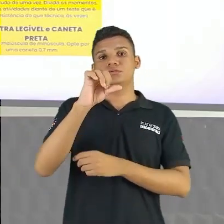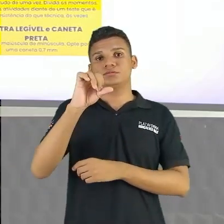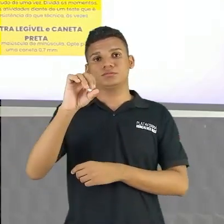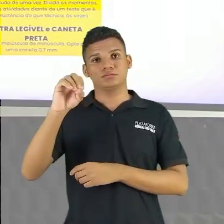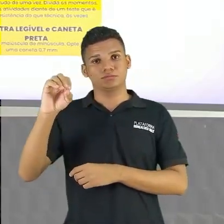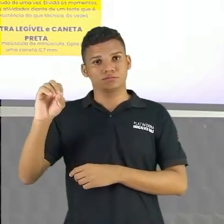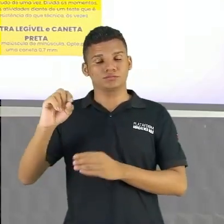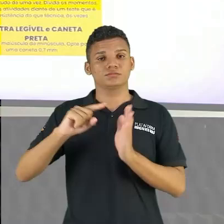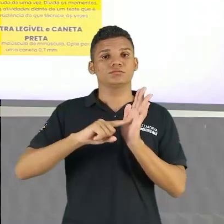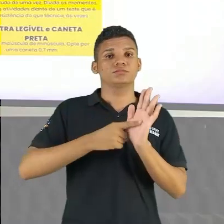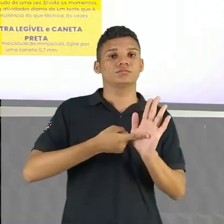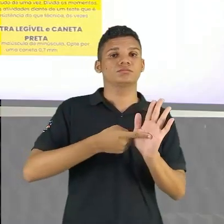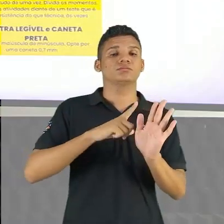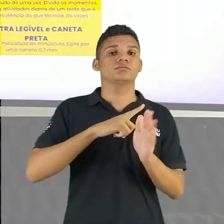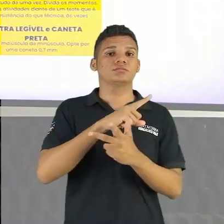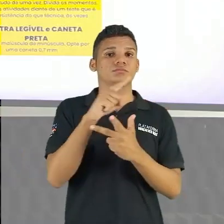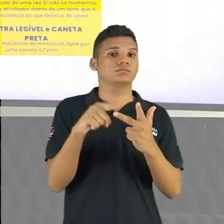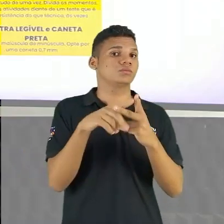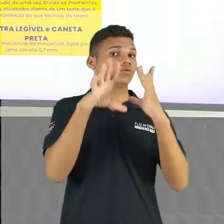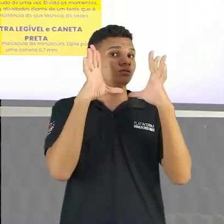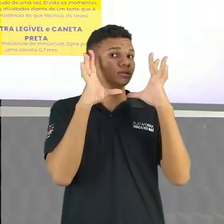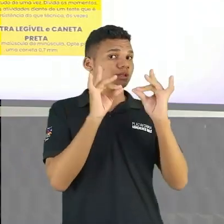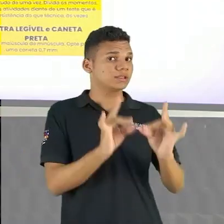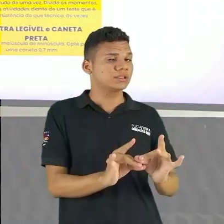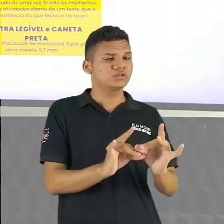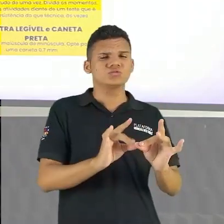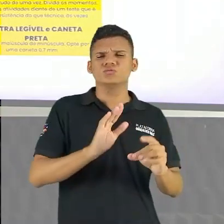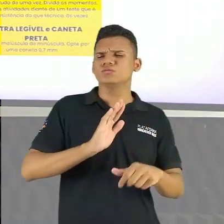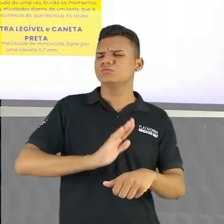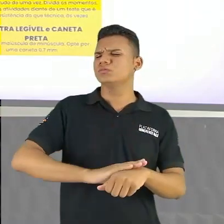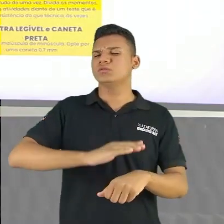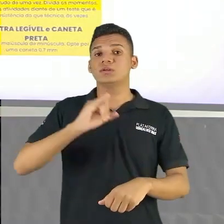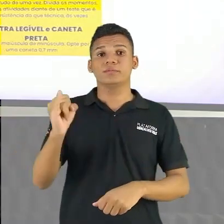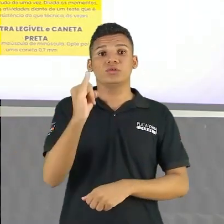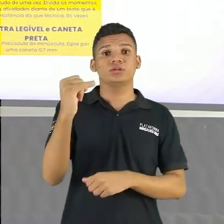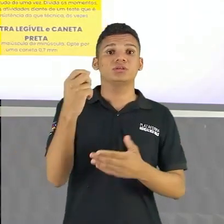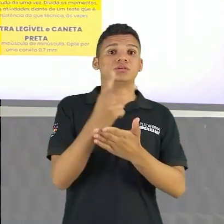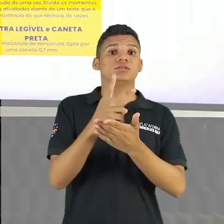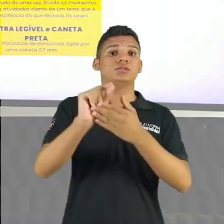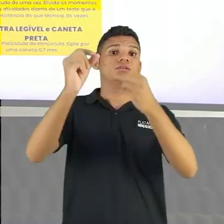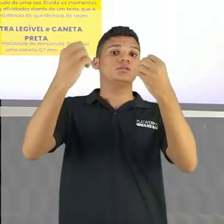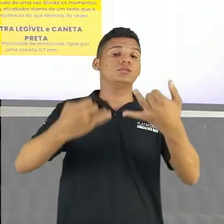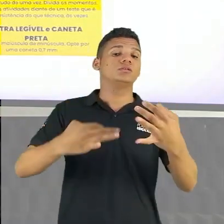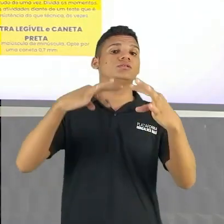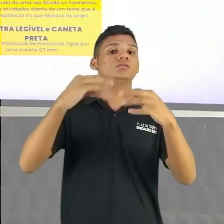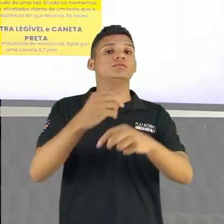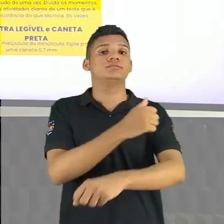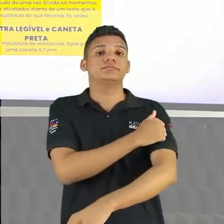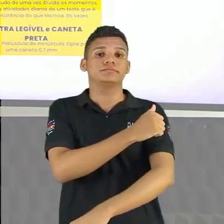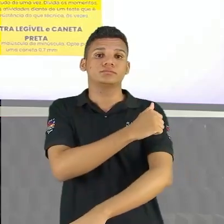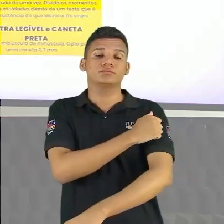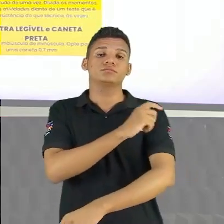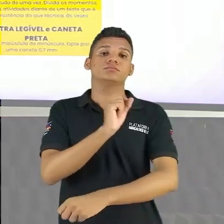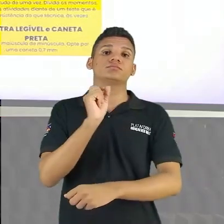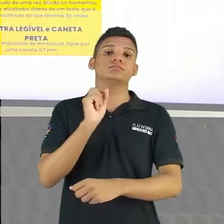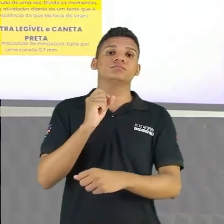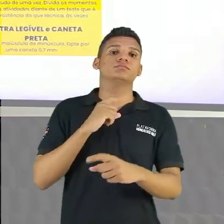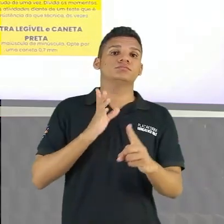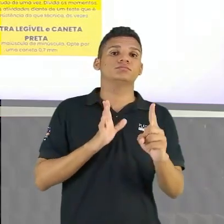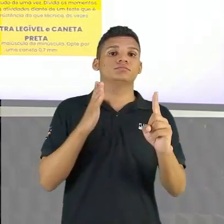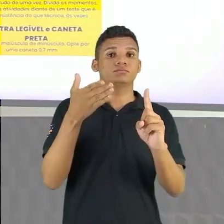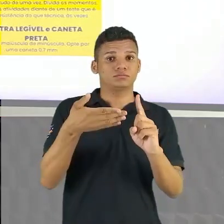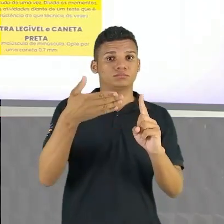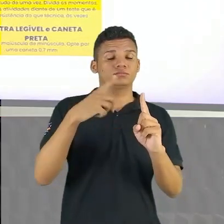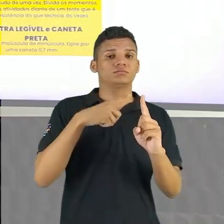pontos uma outra um outro detalhe super importante e que eu sempre digo para todos os alunos é a respeito do